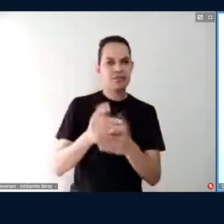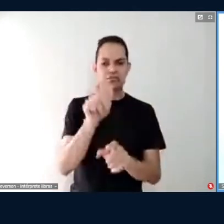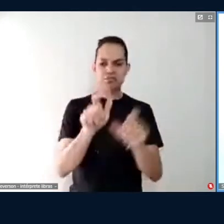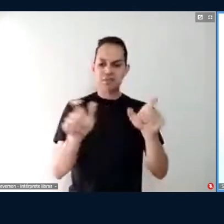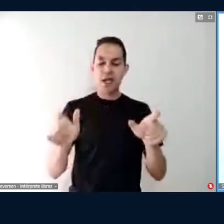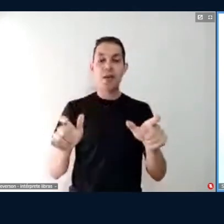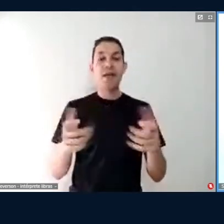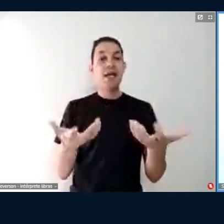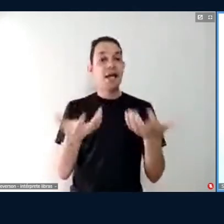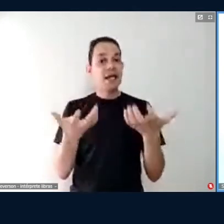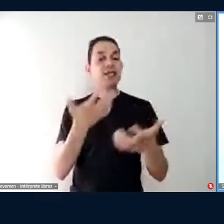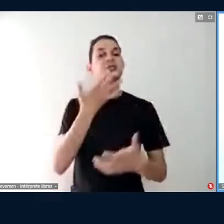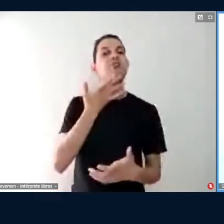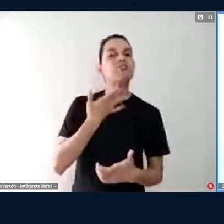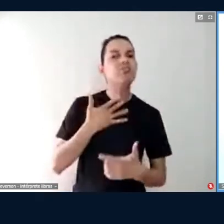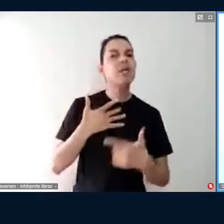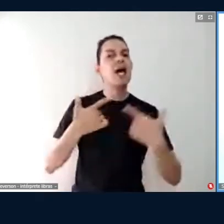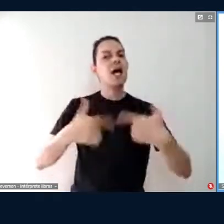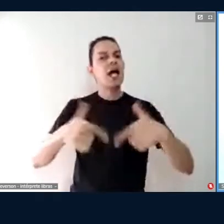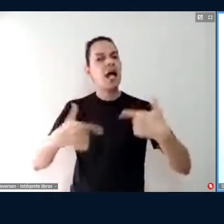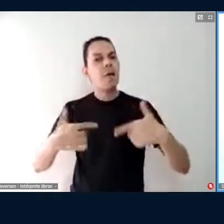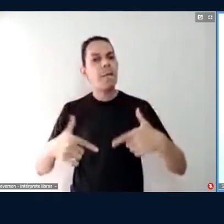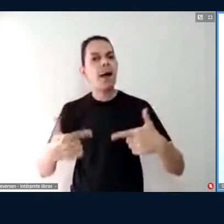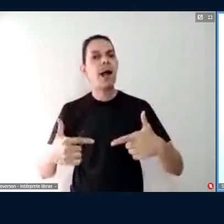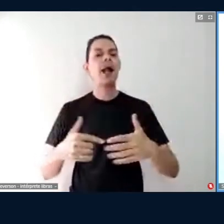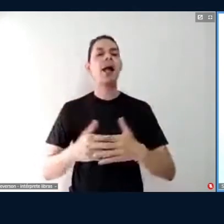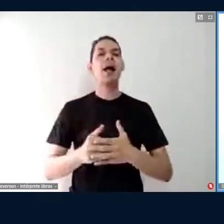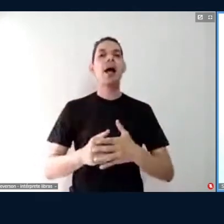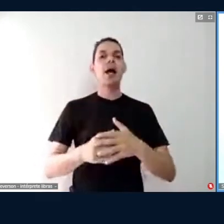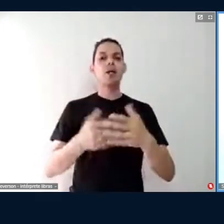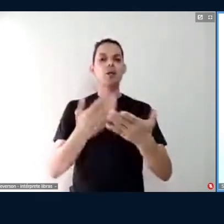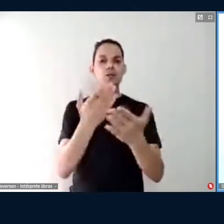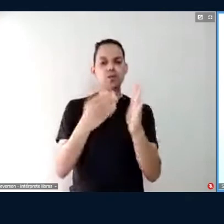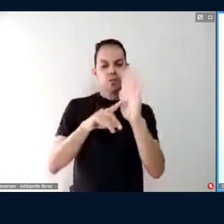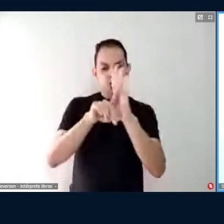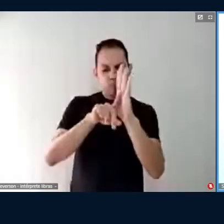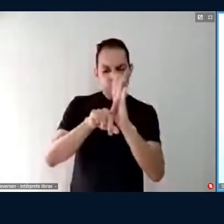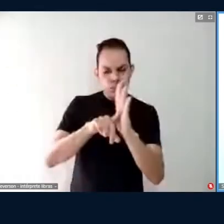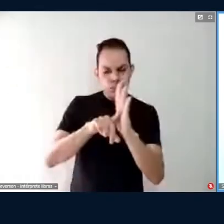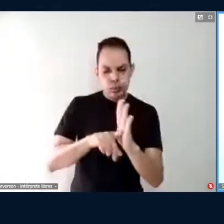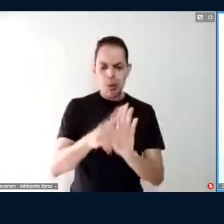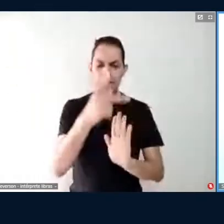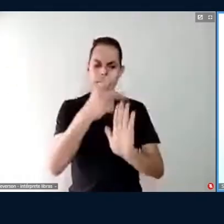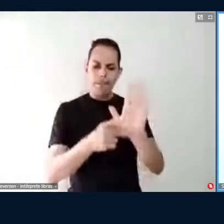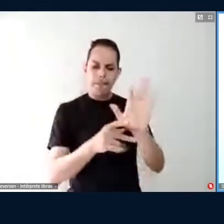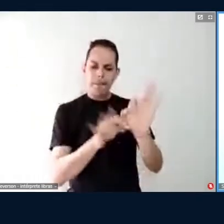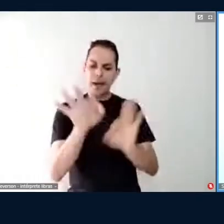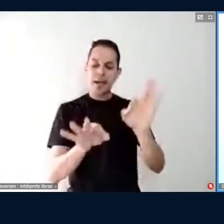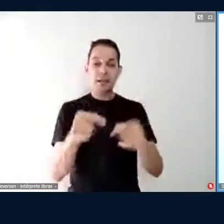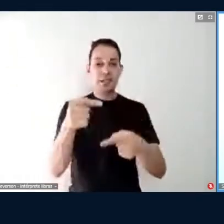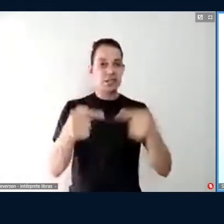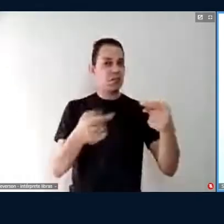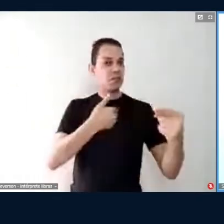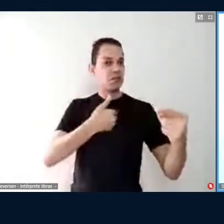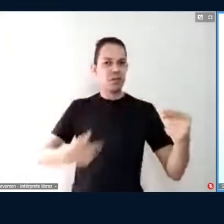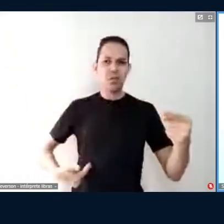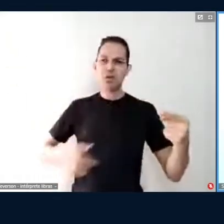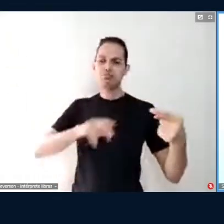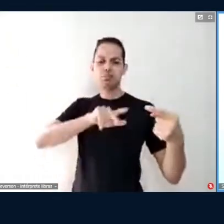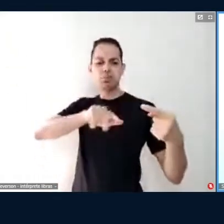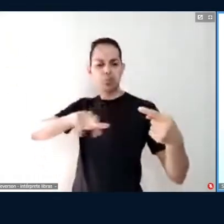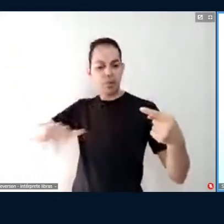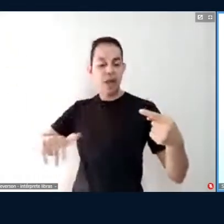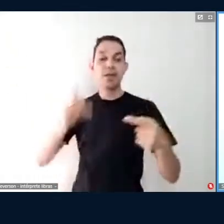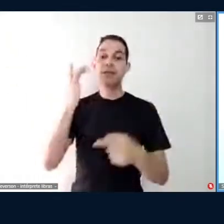trabalhar, desejem desdobrar planejamentos de políticas públicas e por aí vai. Então, acho que isso é